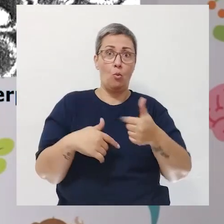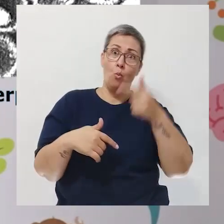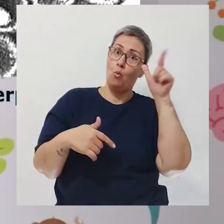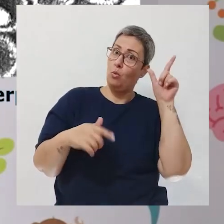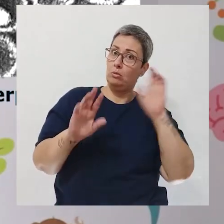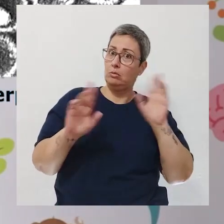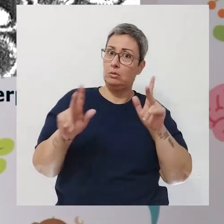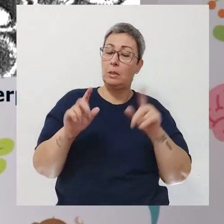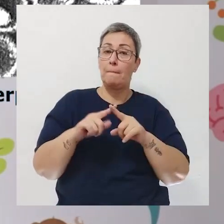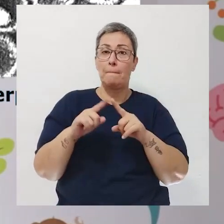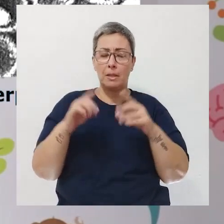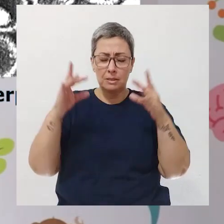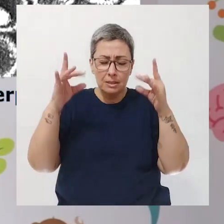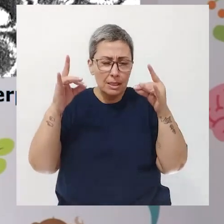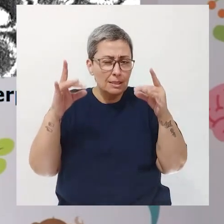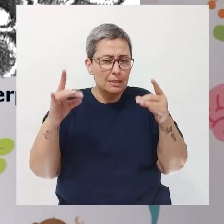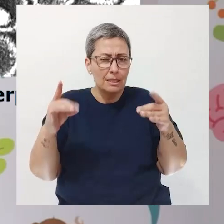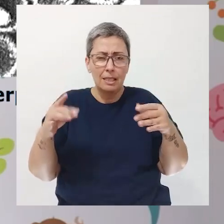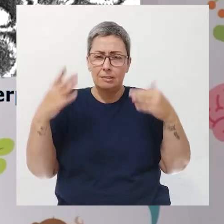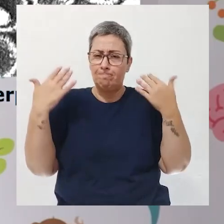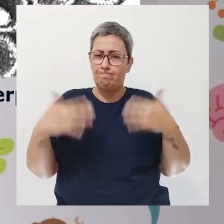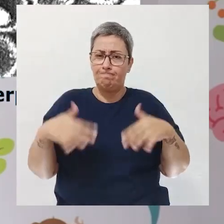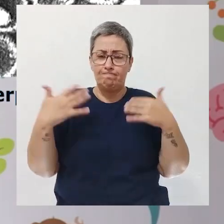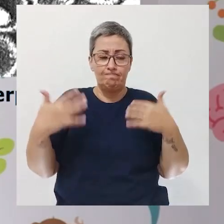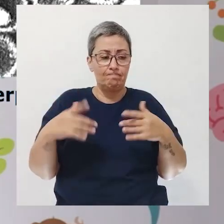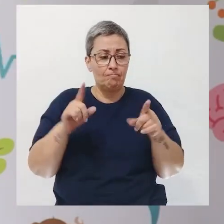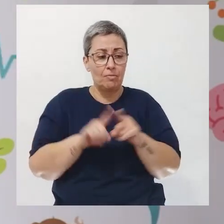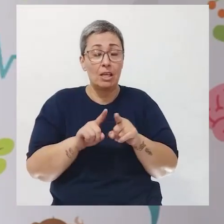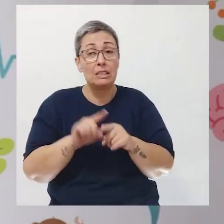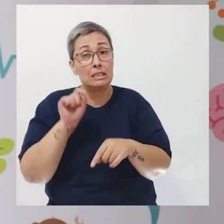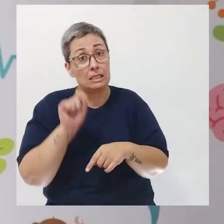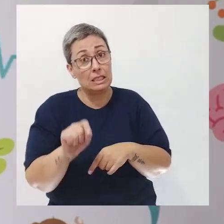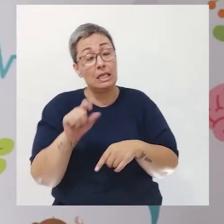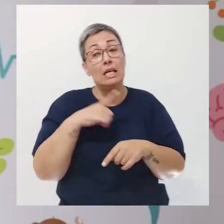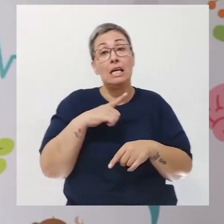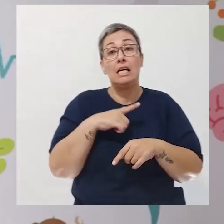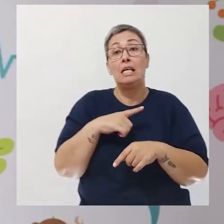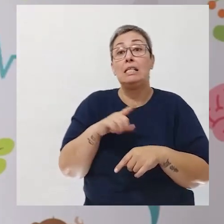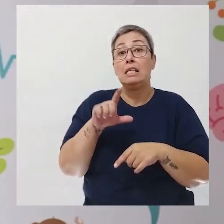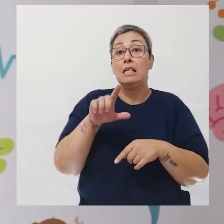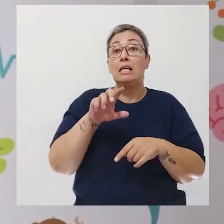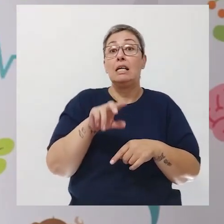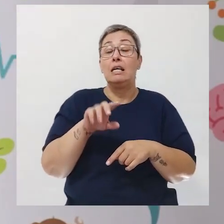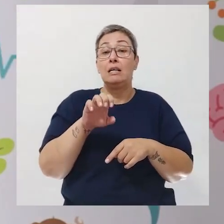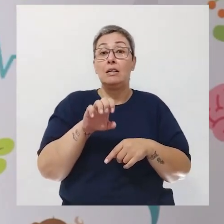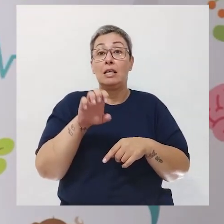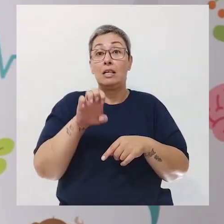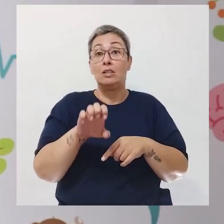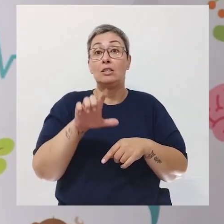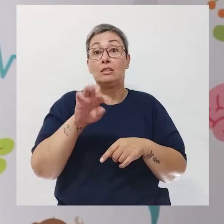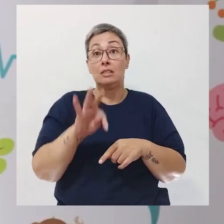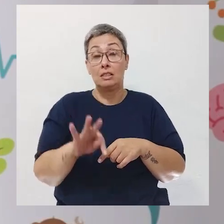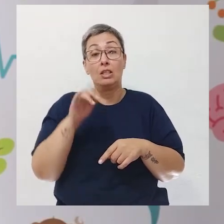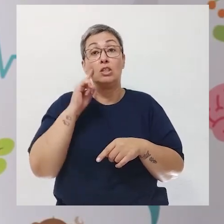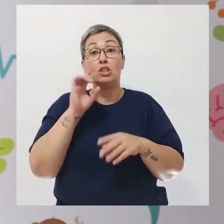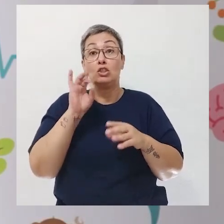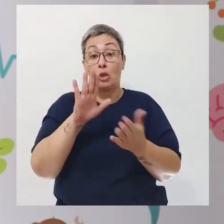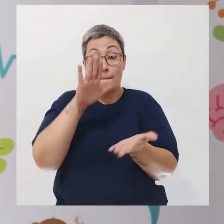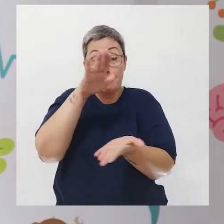outro que a gente viu, porém com uma riqueza de detalhes muito grande. E nesse microscópio eletrônico de transmissão só é possível